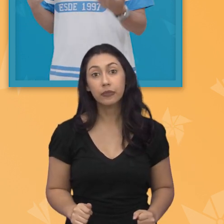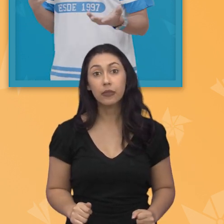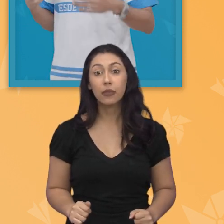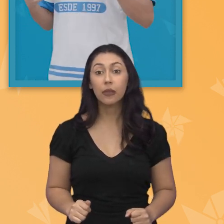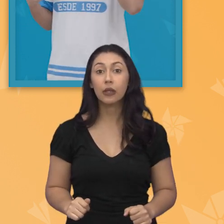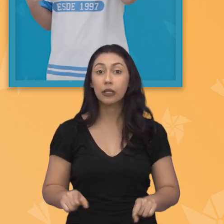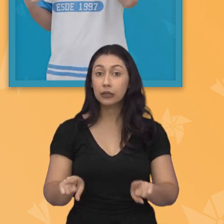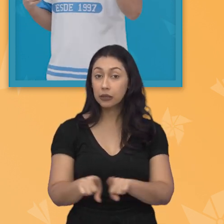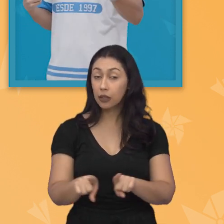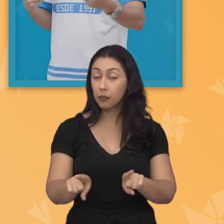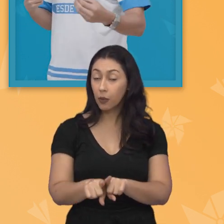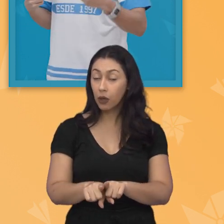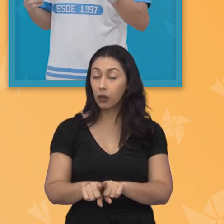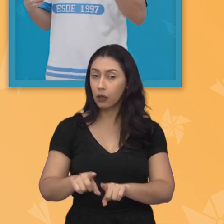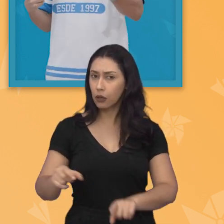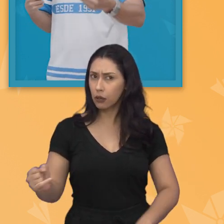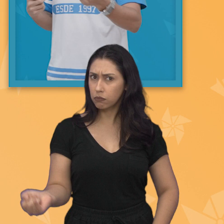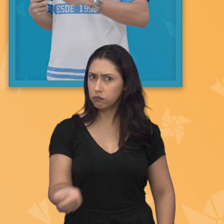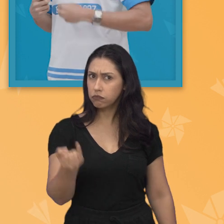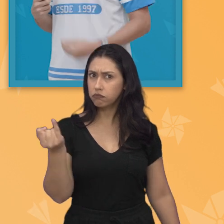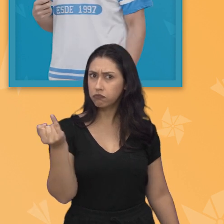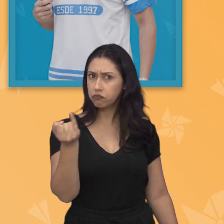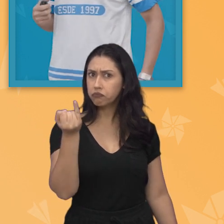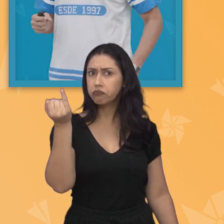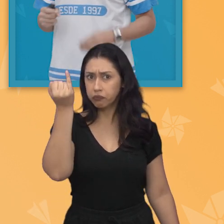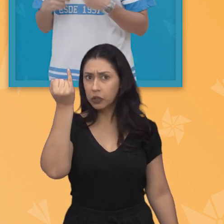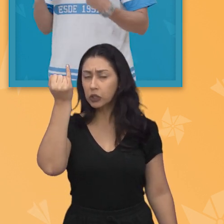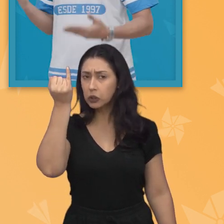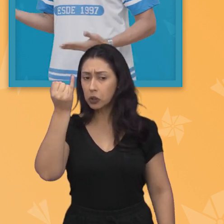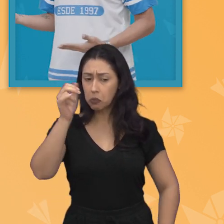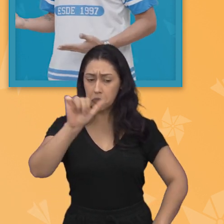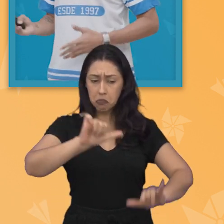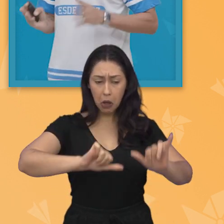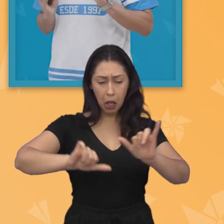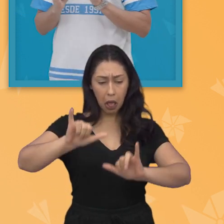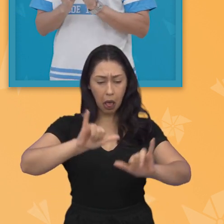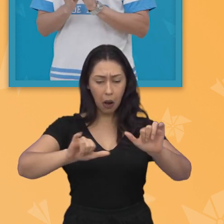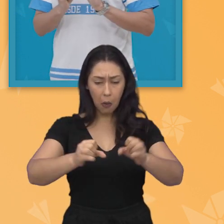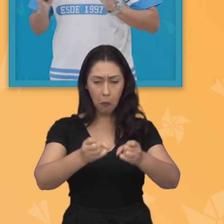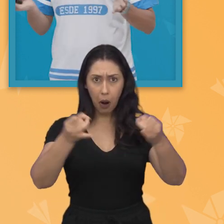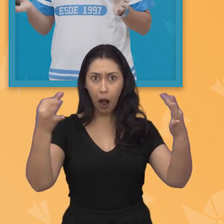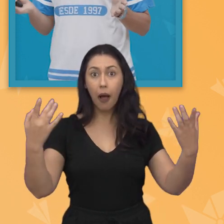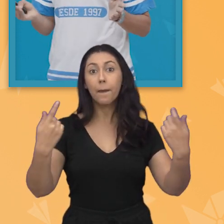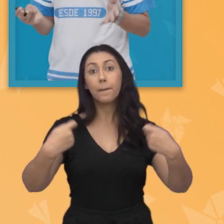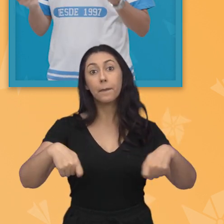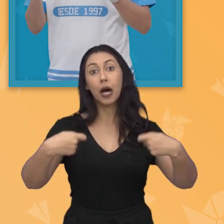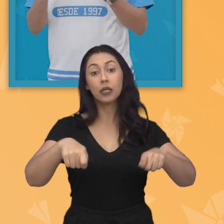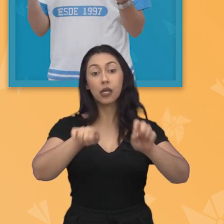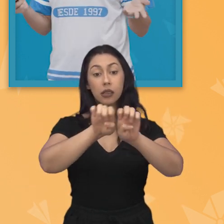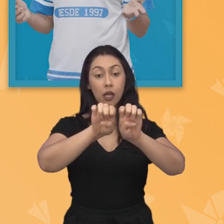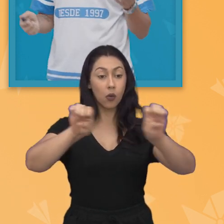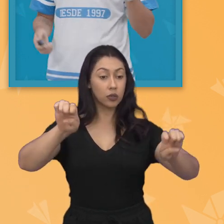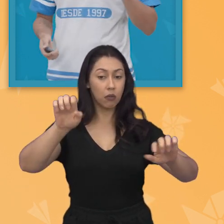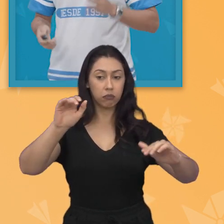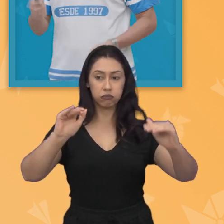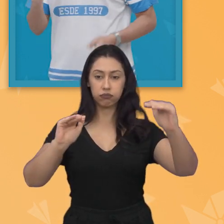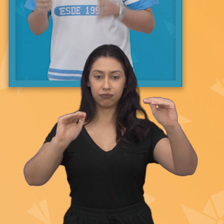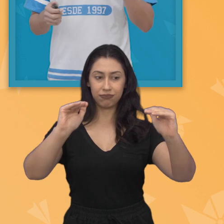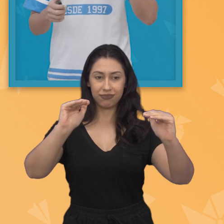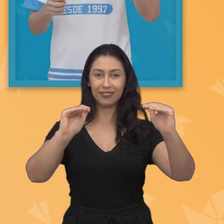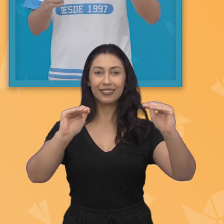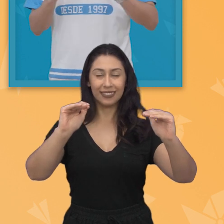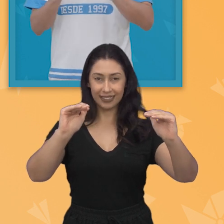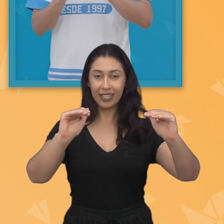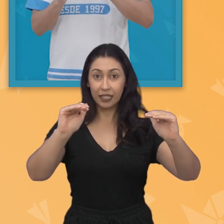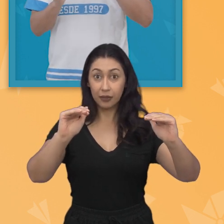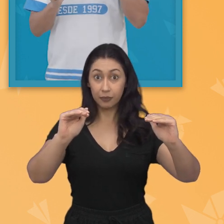Uma das coisas mais importantes, né, imprescindíveis da estequiometria, na hora que a gente vai fazer os cálculos, é ter uma equação balanceada. O que é essa equação balanceada? Que a gente